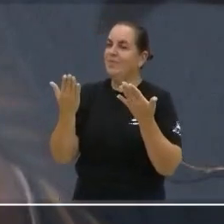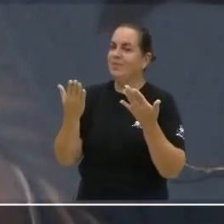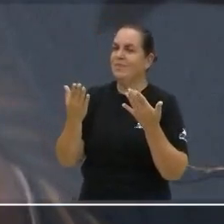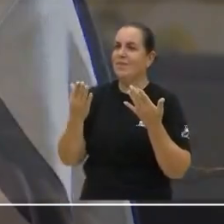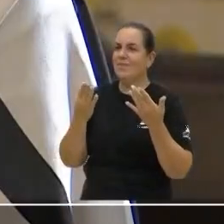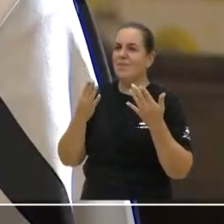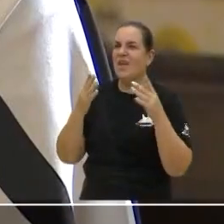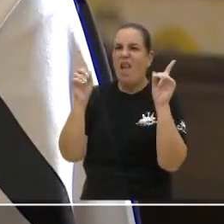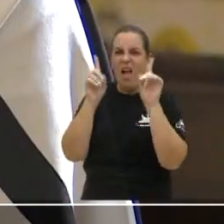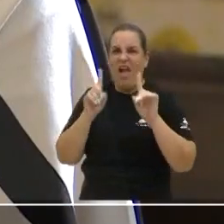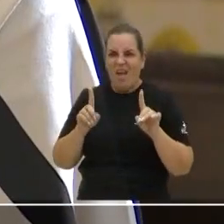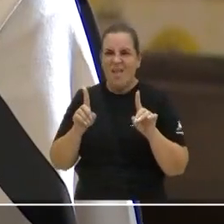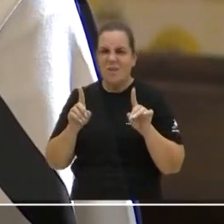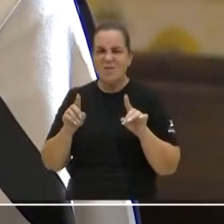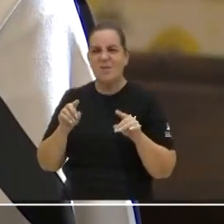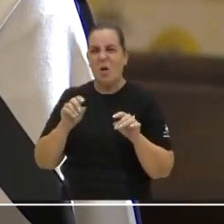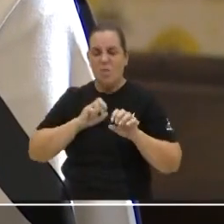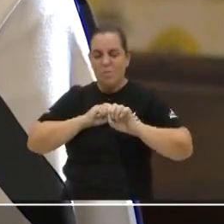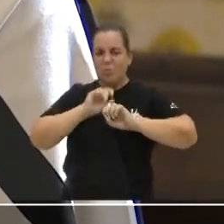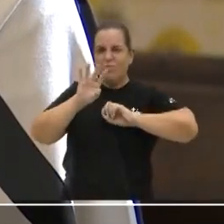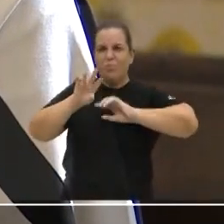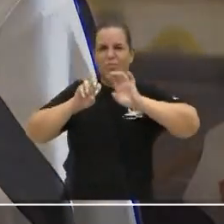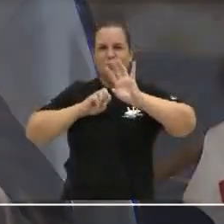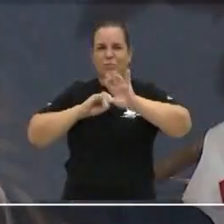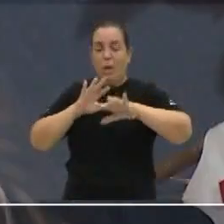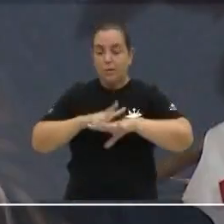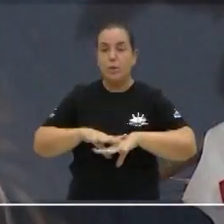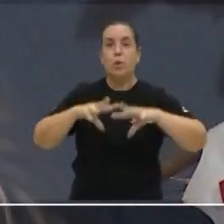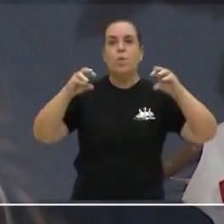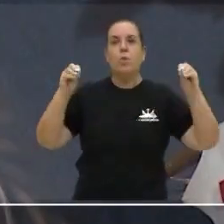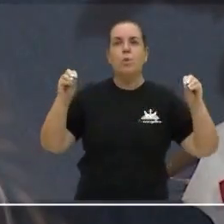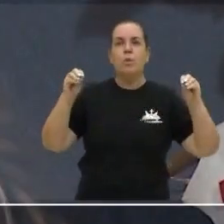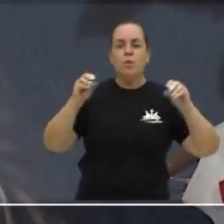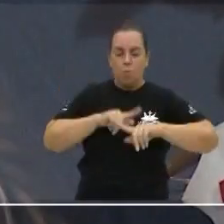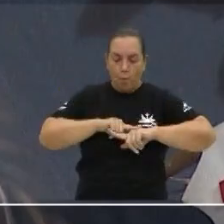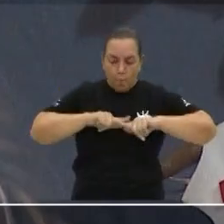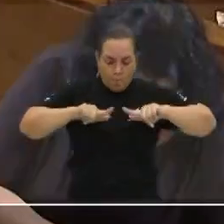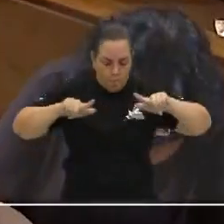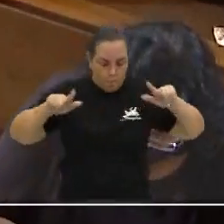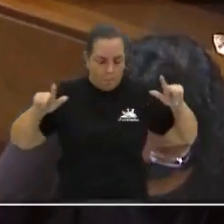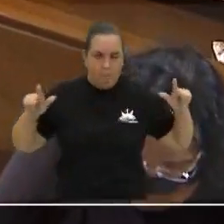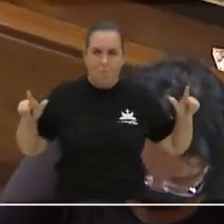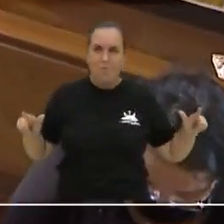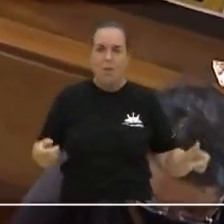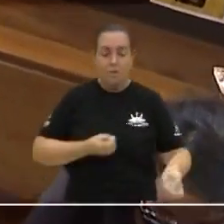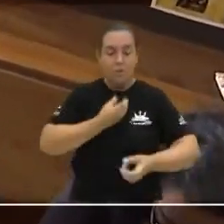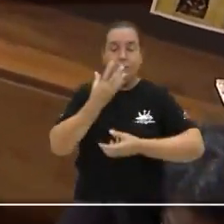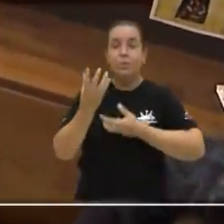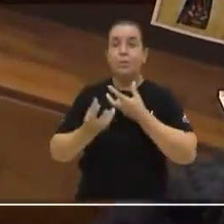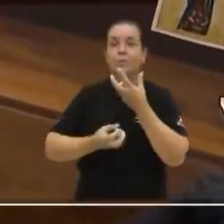Raios que curam, purificam e incendeiam.